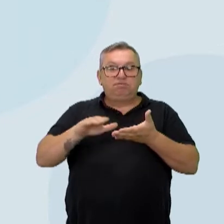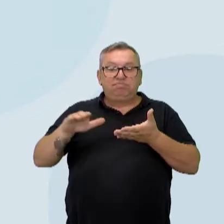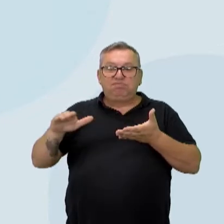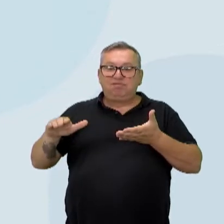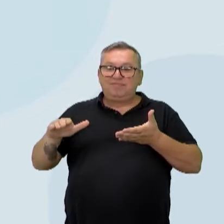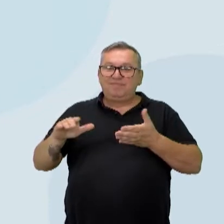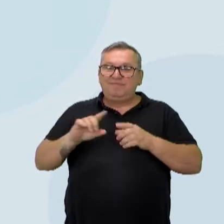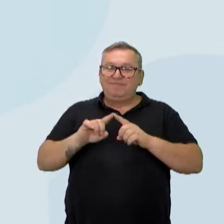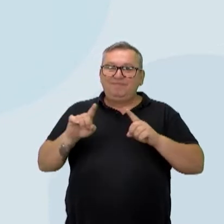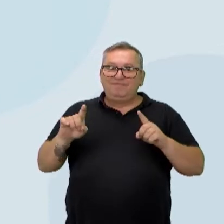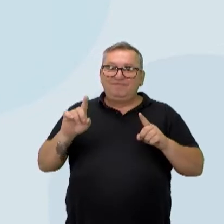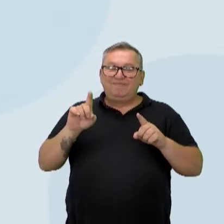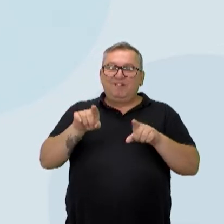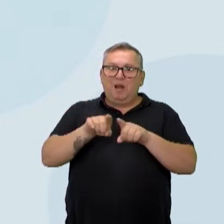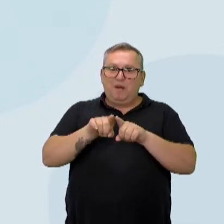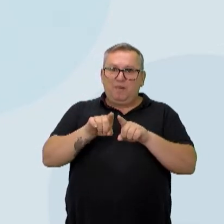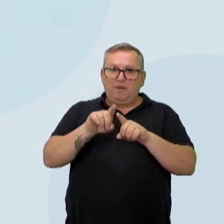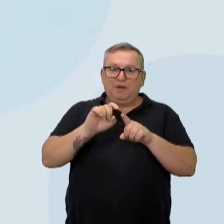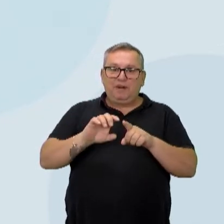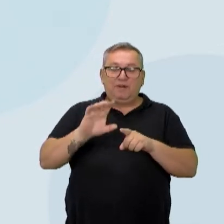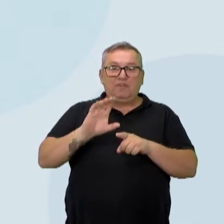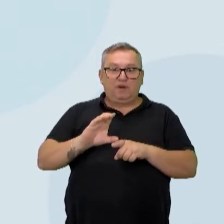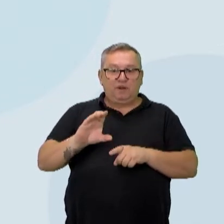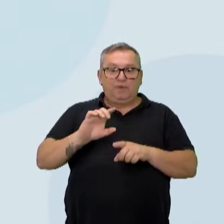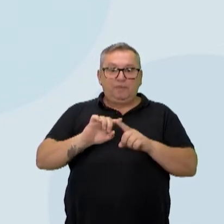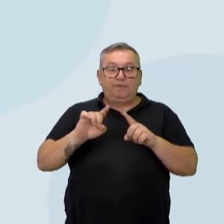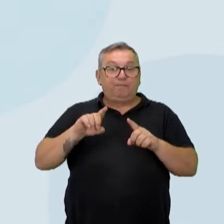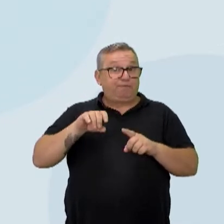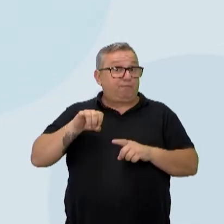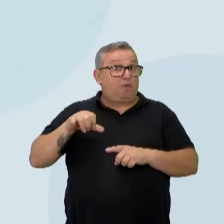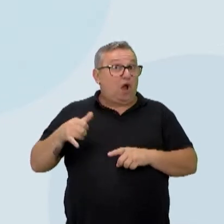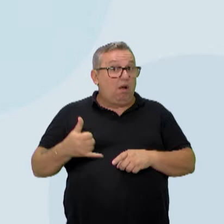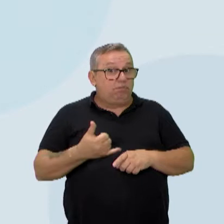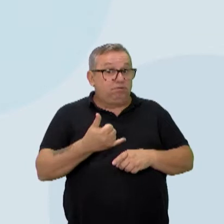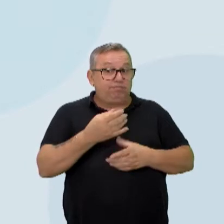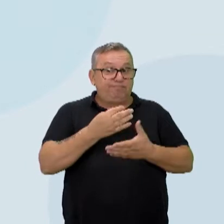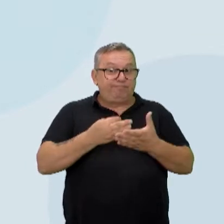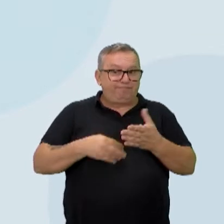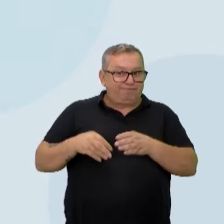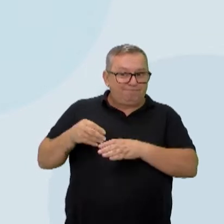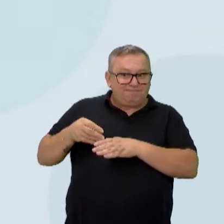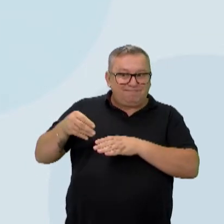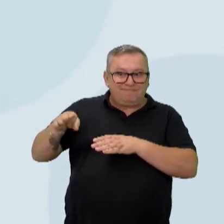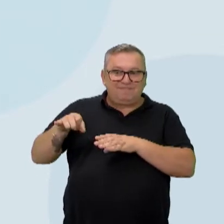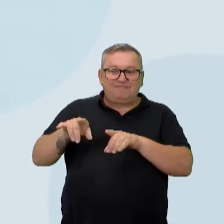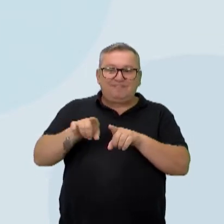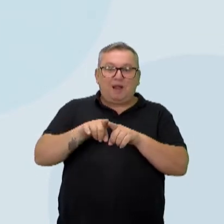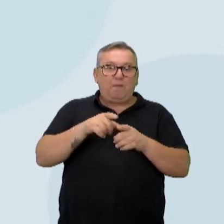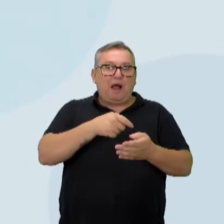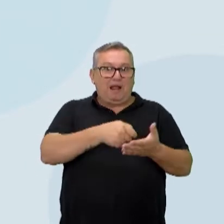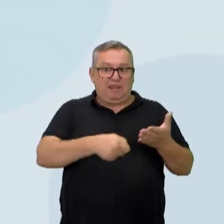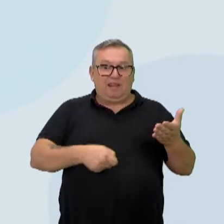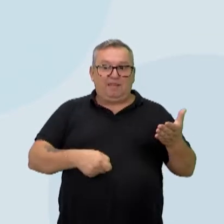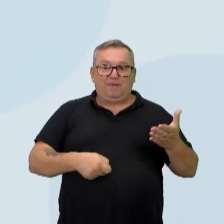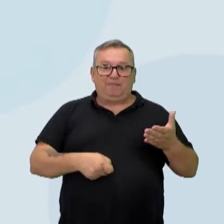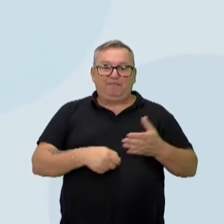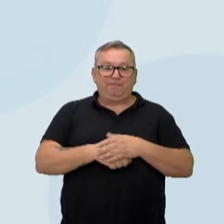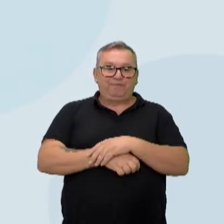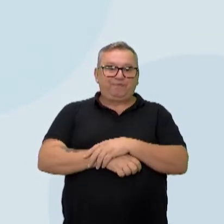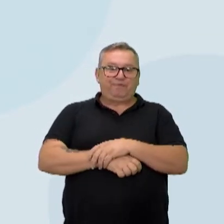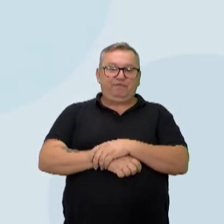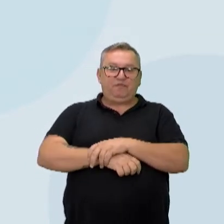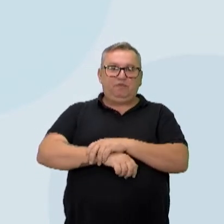ser realmente esse gênero, mas eu estou aproveitando esse texto para dar uma dica também de redação, tá bom? Nas